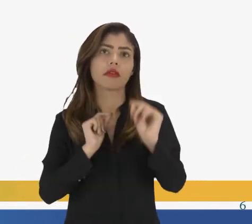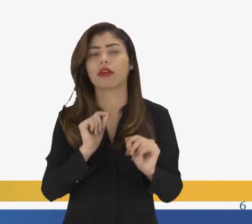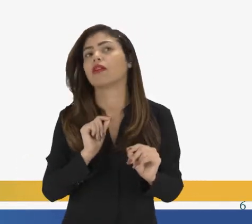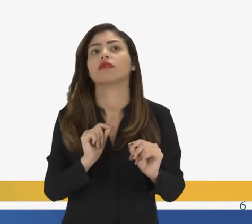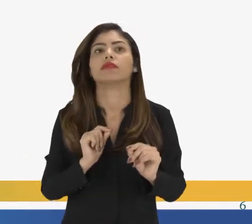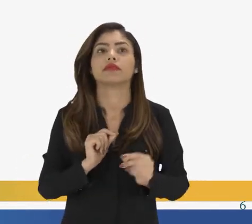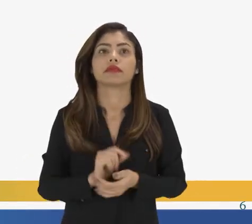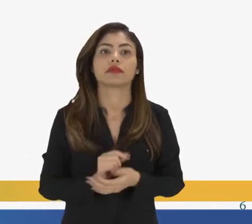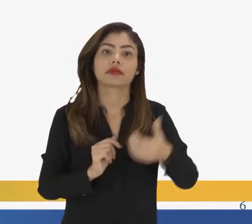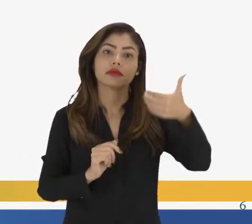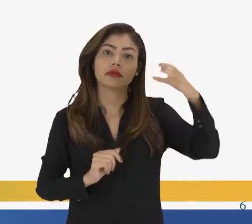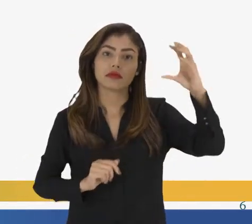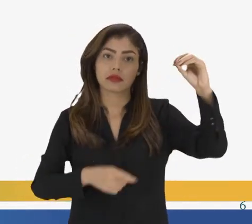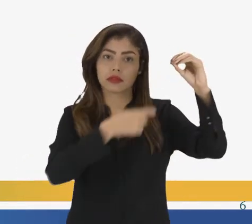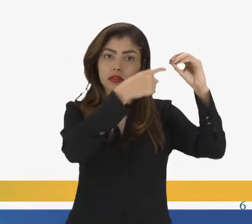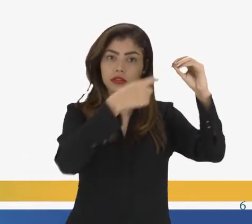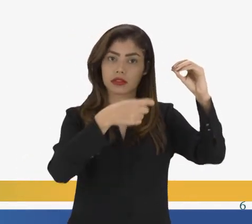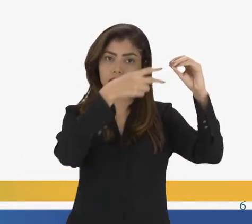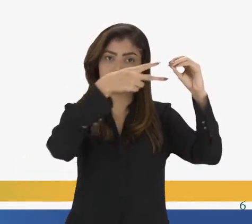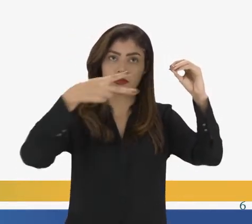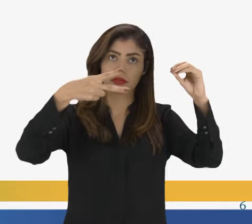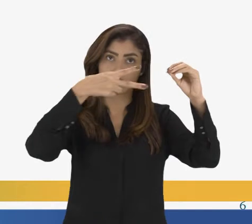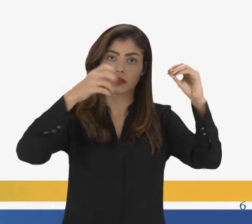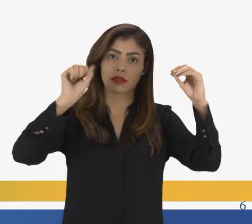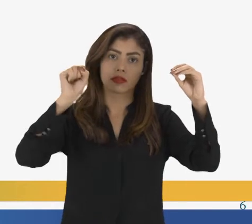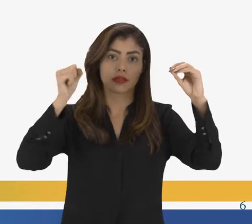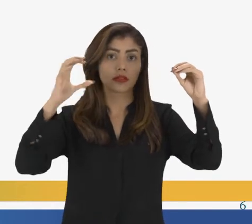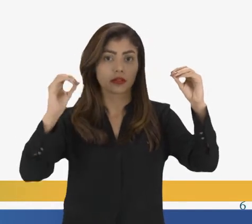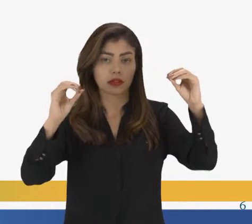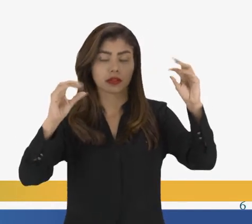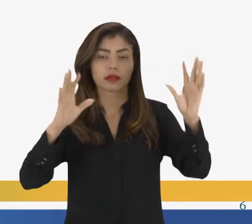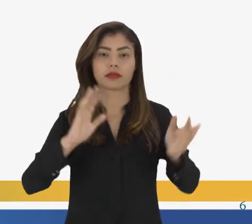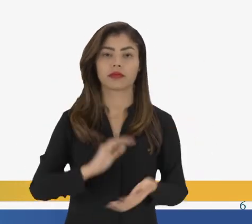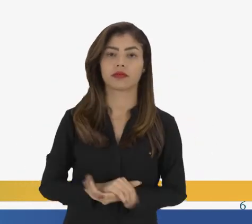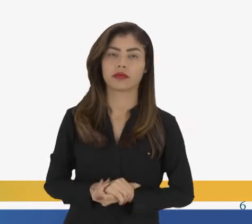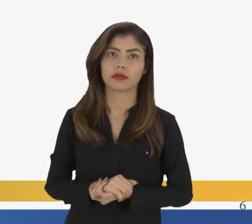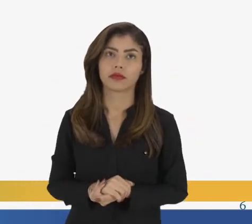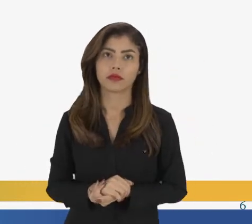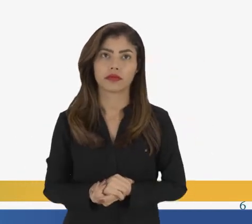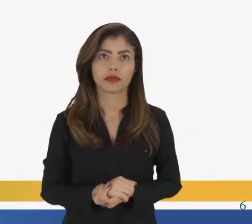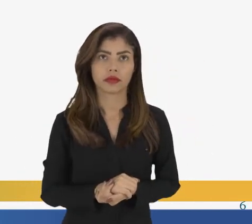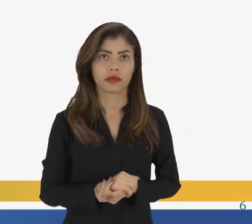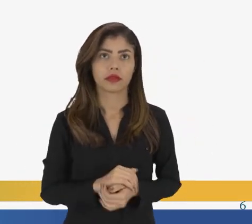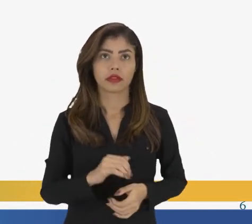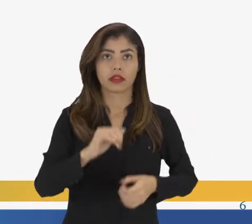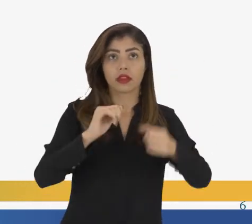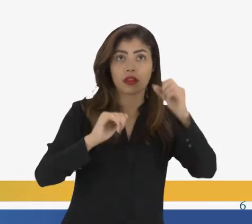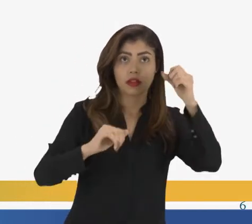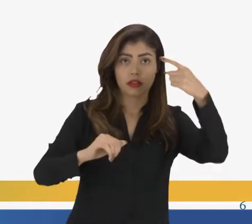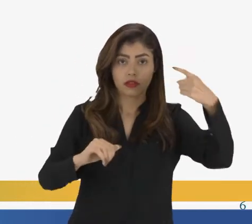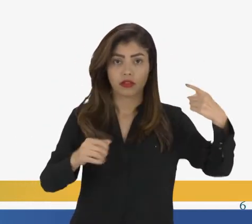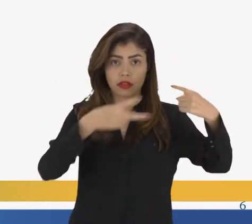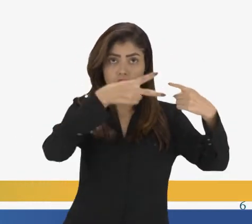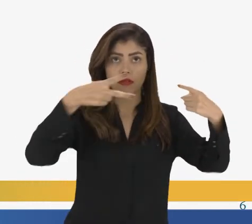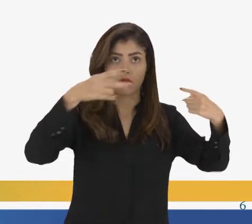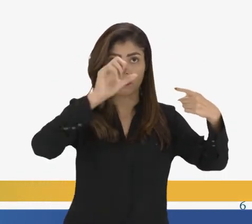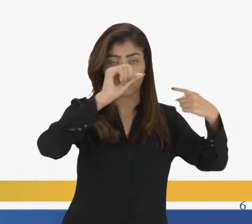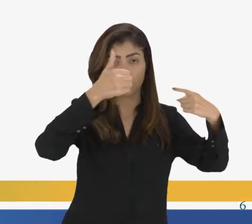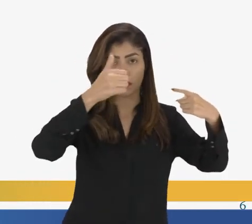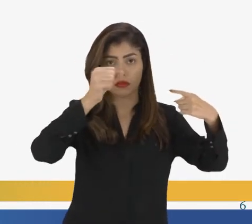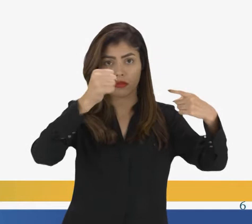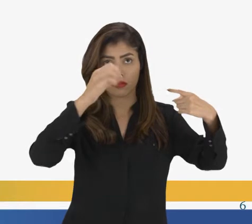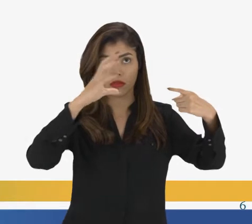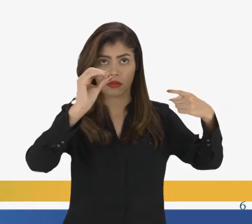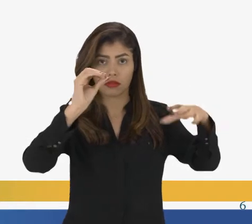quê? 10 vezes X, 10x. 80 vezes 1, 80. O 10 passa para o outro lado